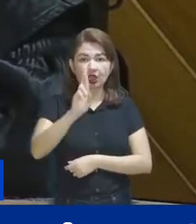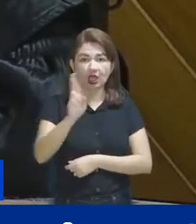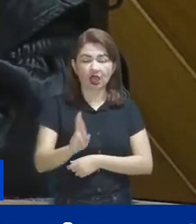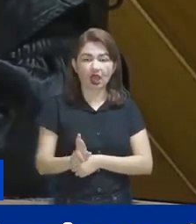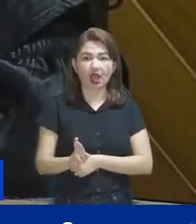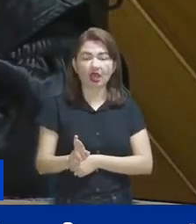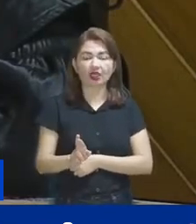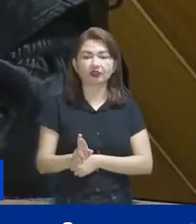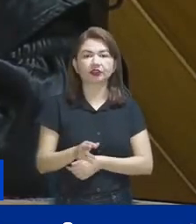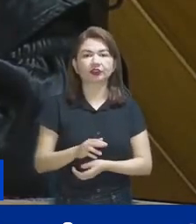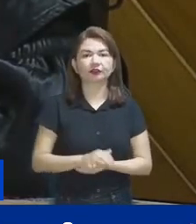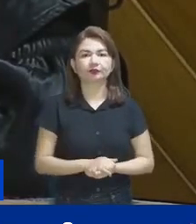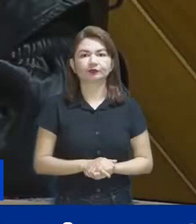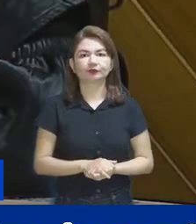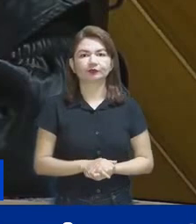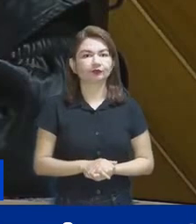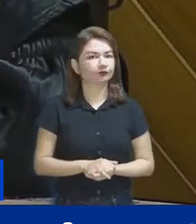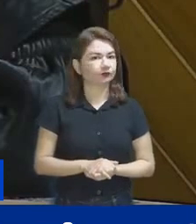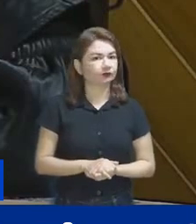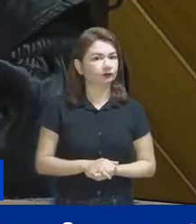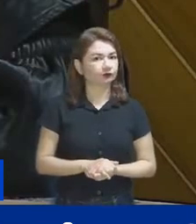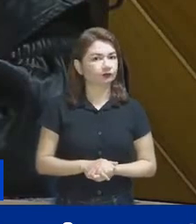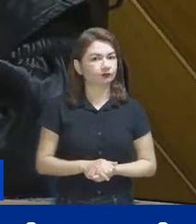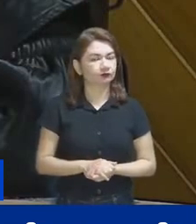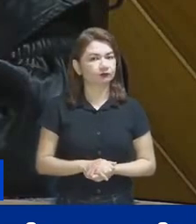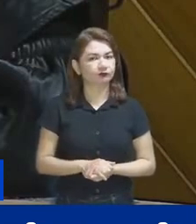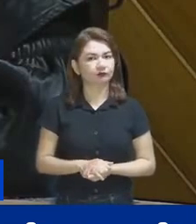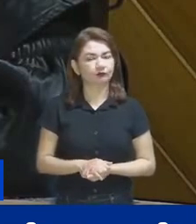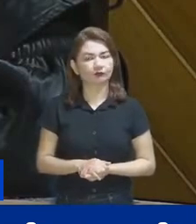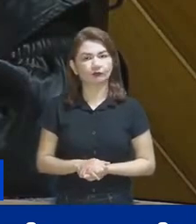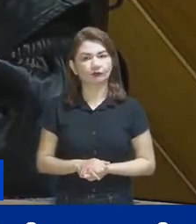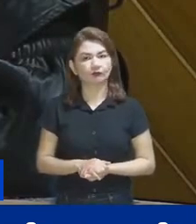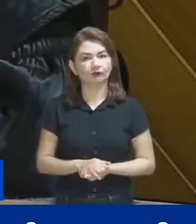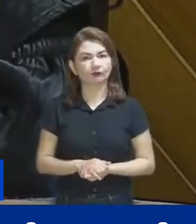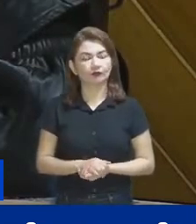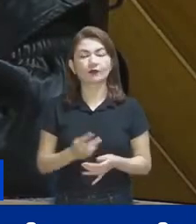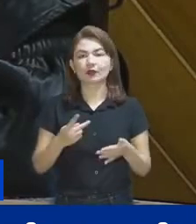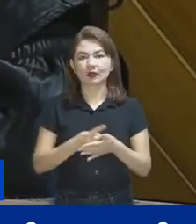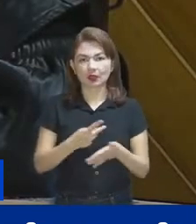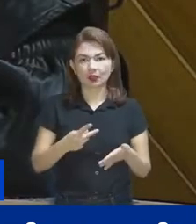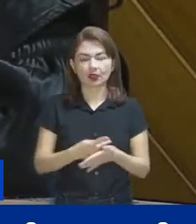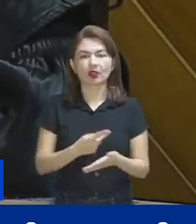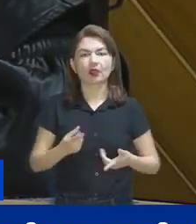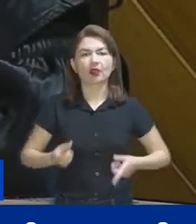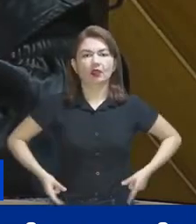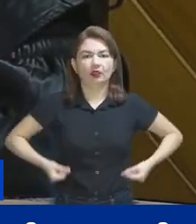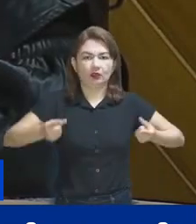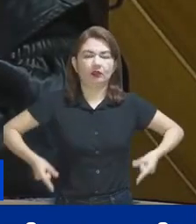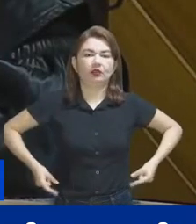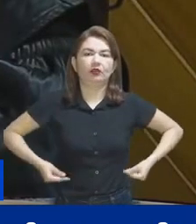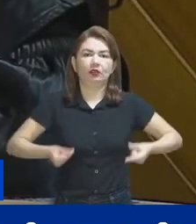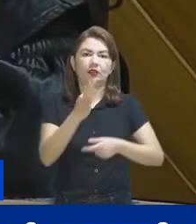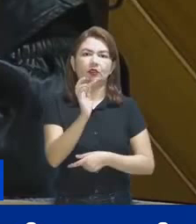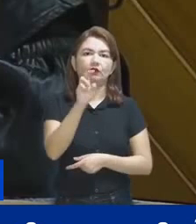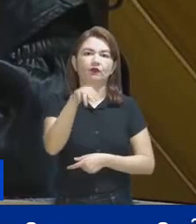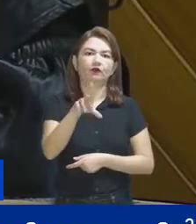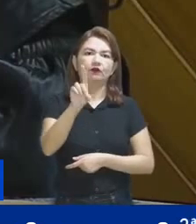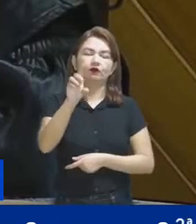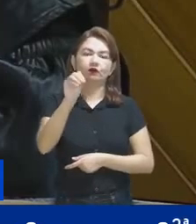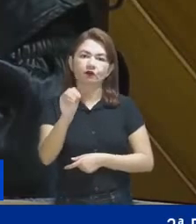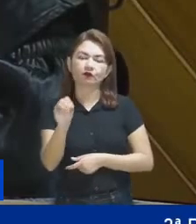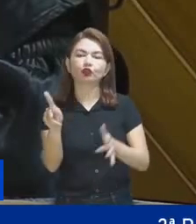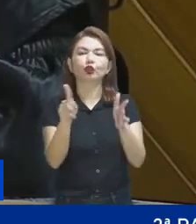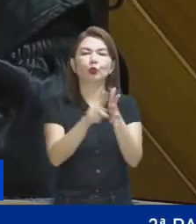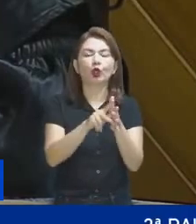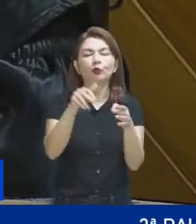6.014,55. Para o parquê, tal falha tornou irregulares os gastos realizados com o recurso do Fundo Especial de Financiamento de